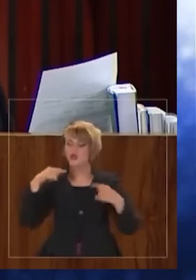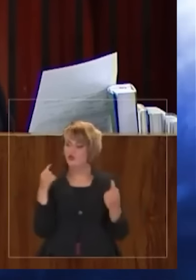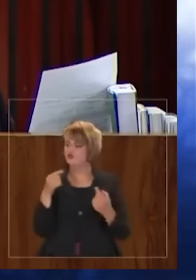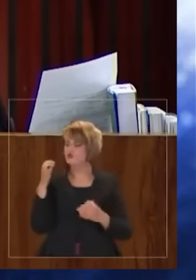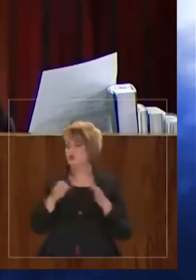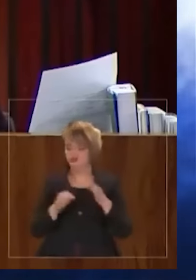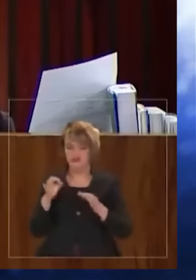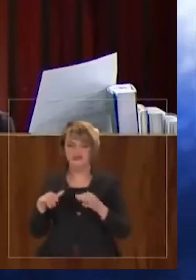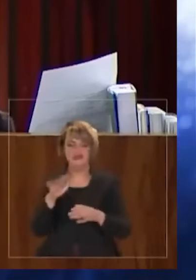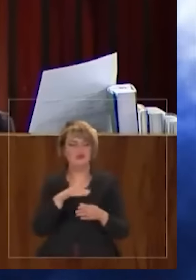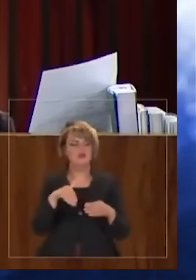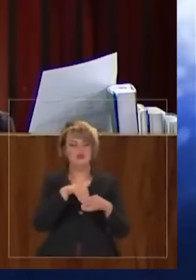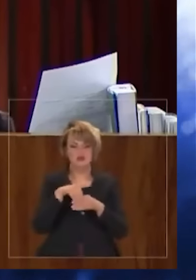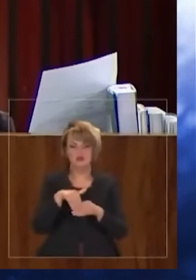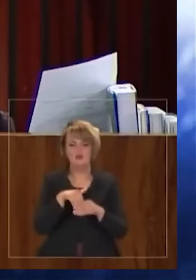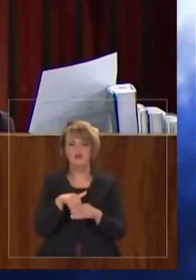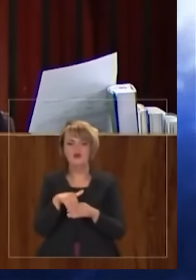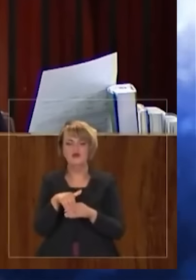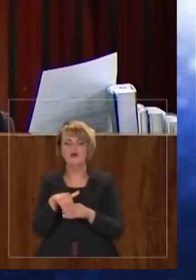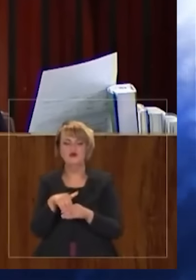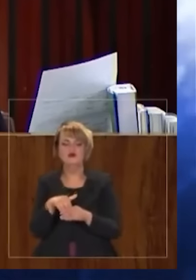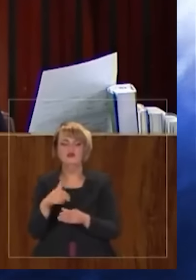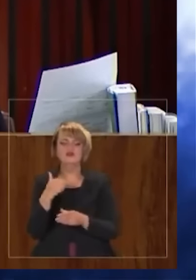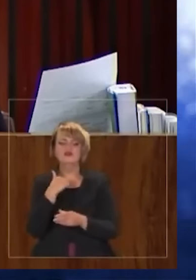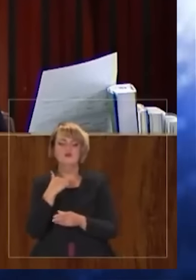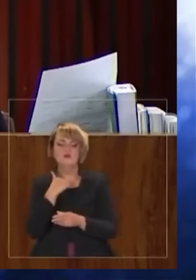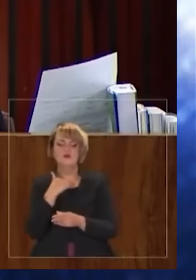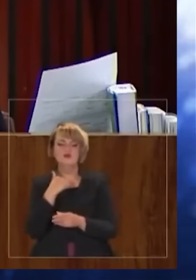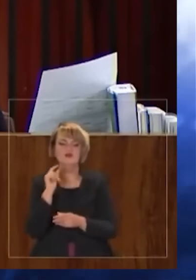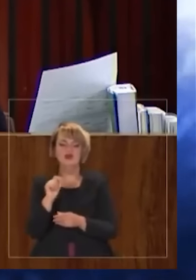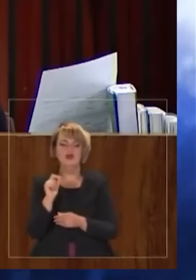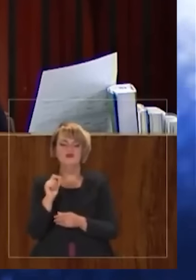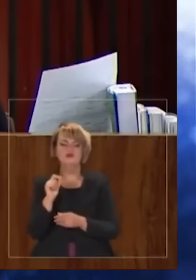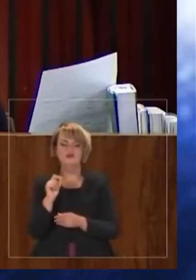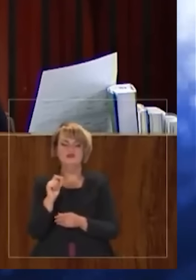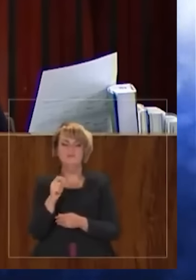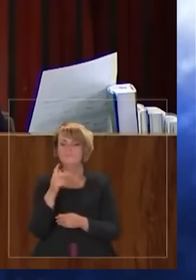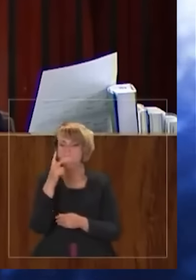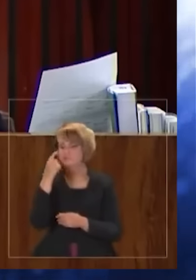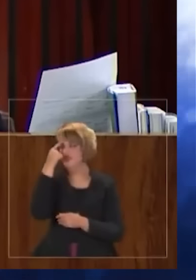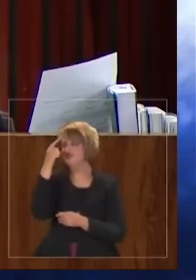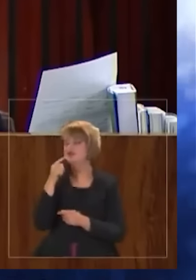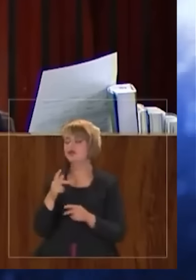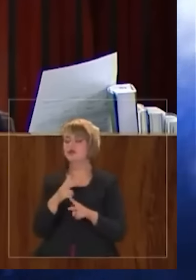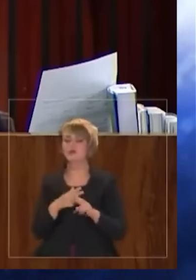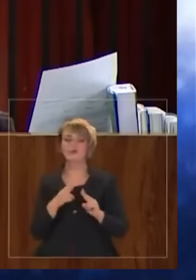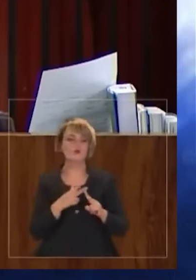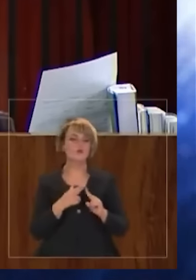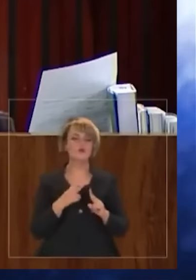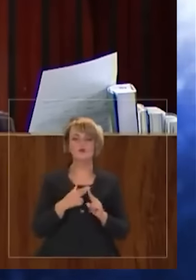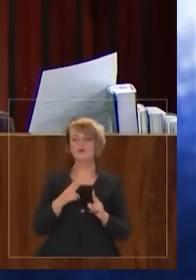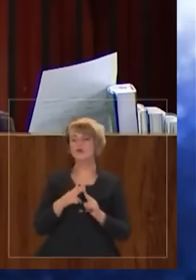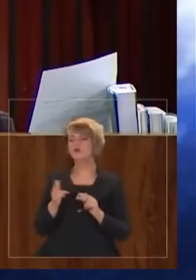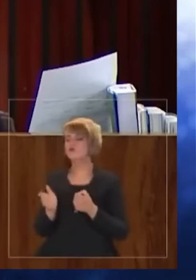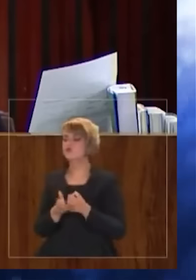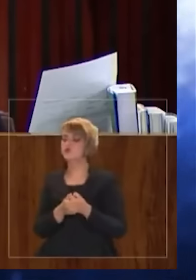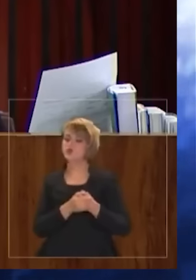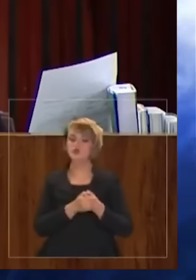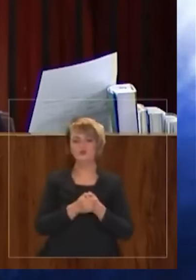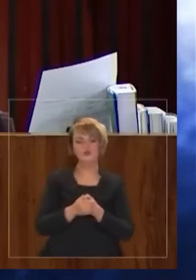e a justiça eleitoral especialmente não pode adotar a política do Avestruz de esconder a cabeça